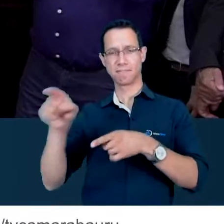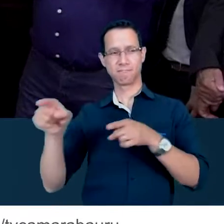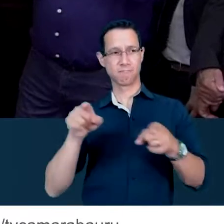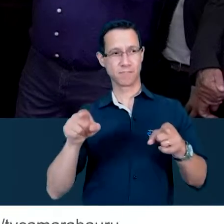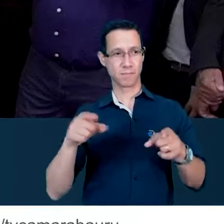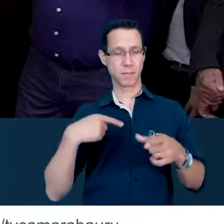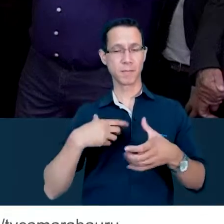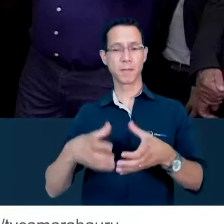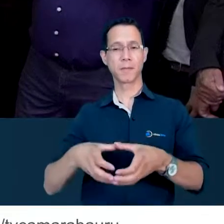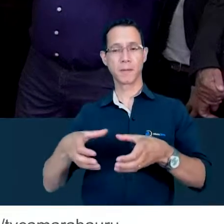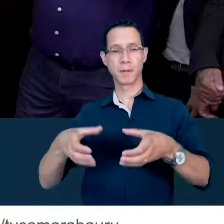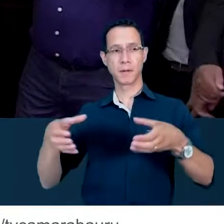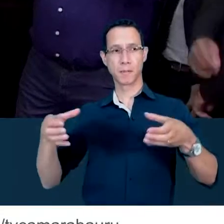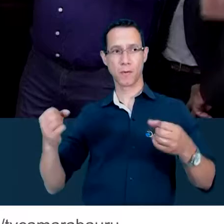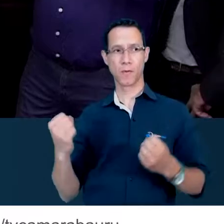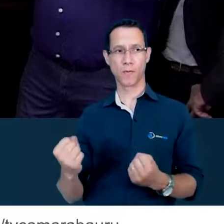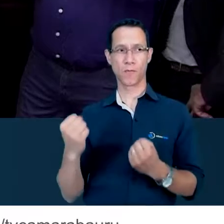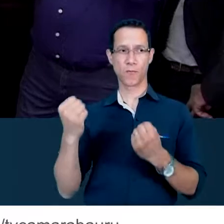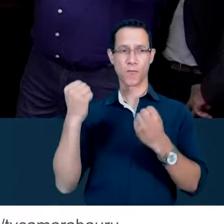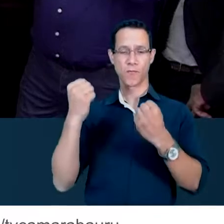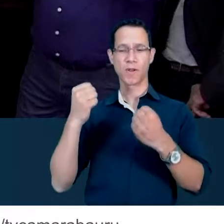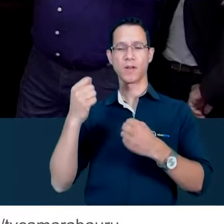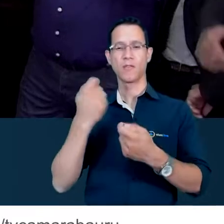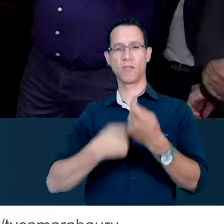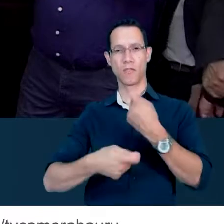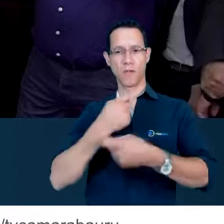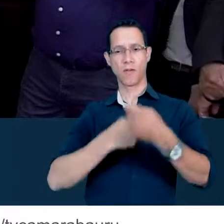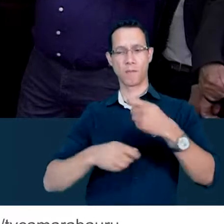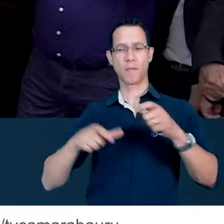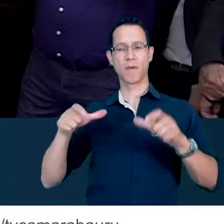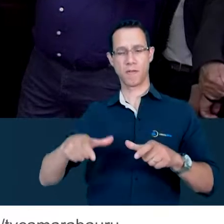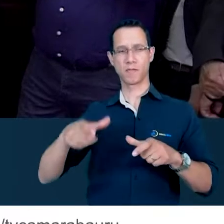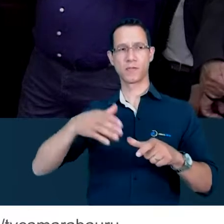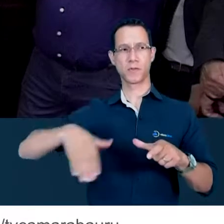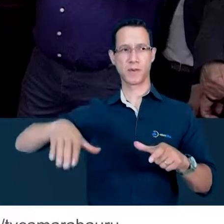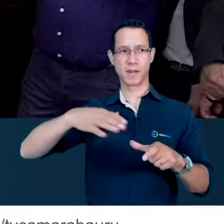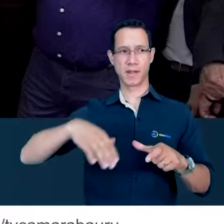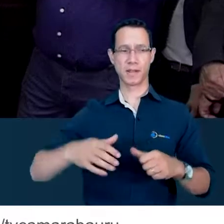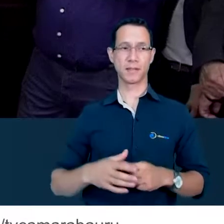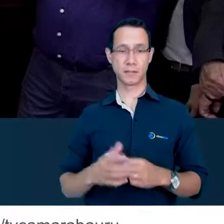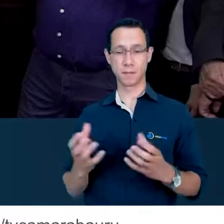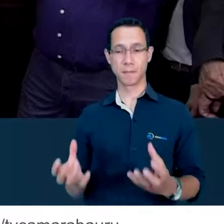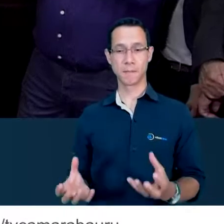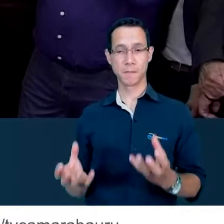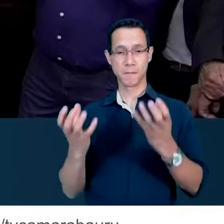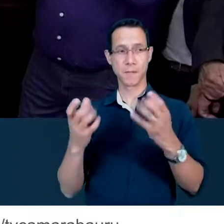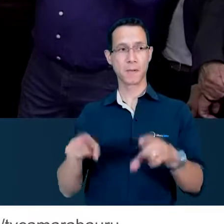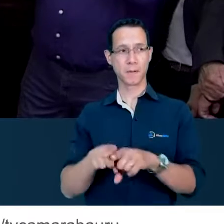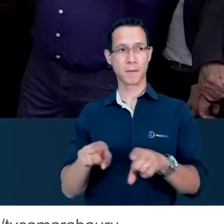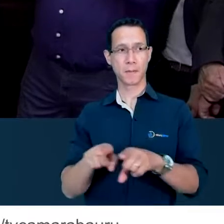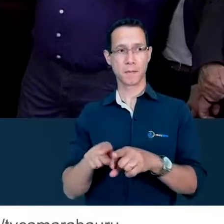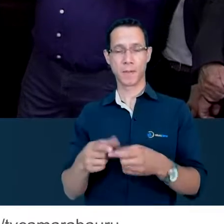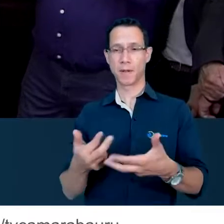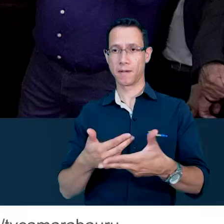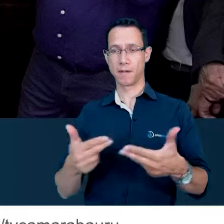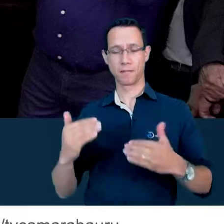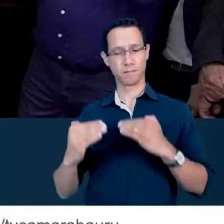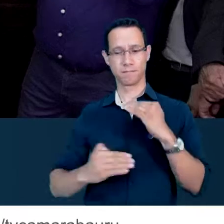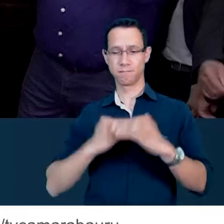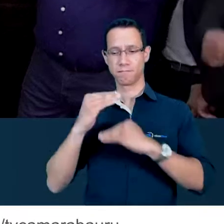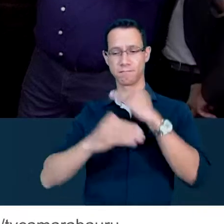crescimento e fortalecimento para o comércio local, revitalizando e trazendo uma valorização muito grande para a